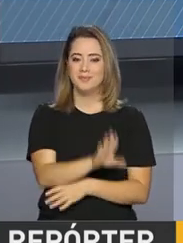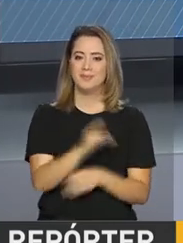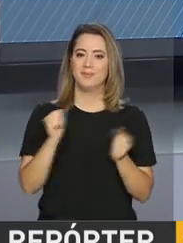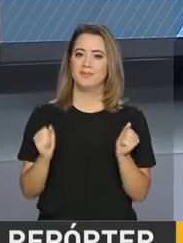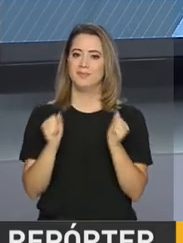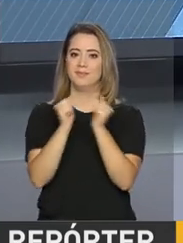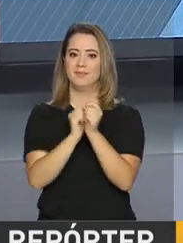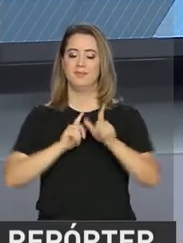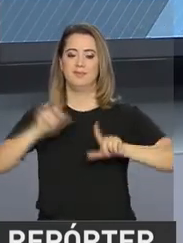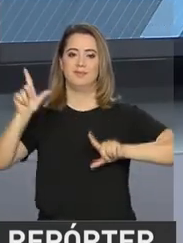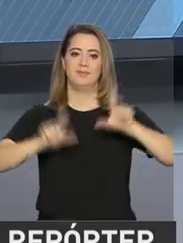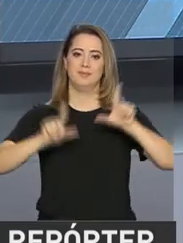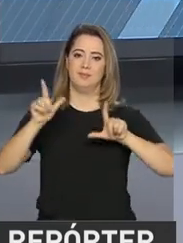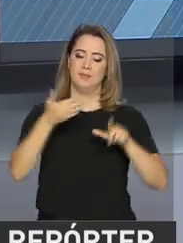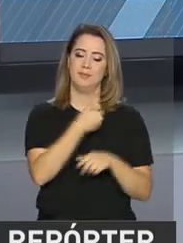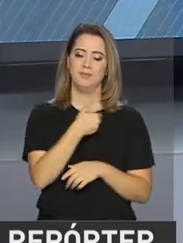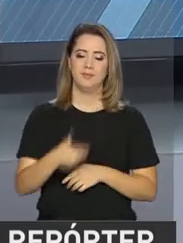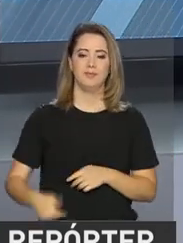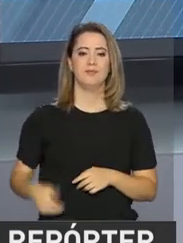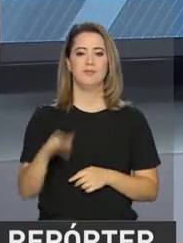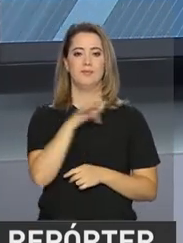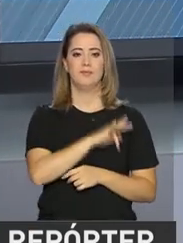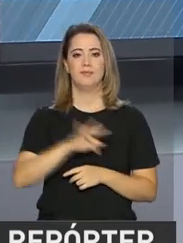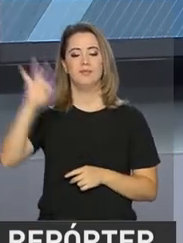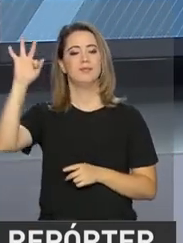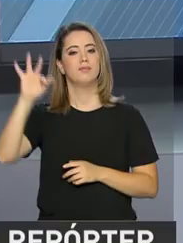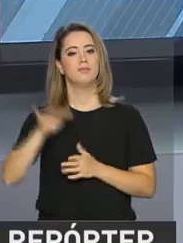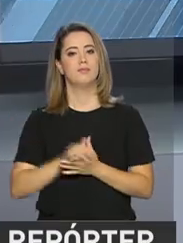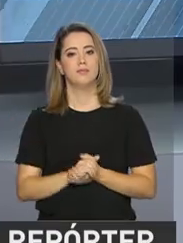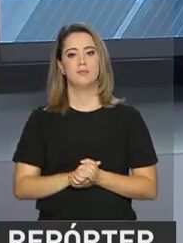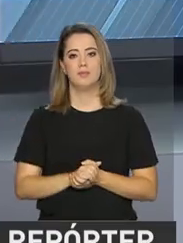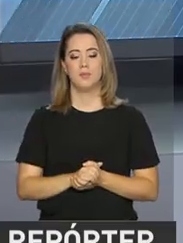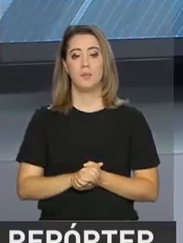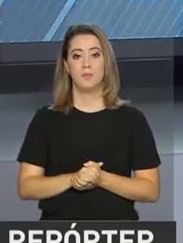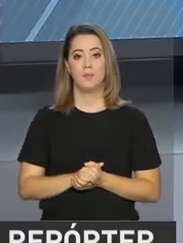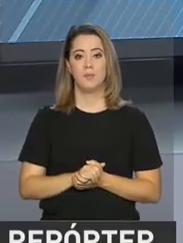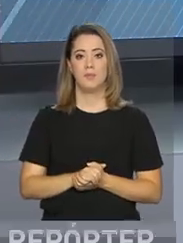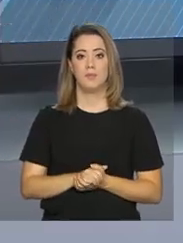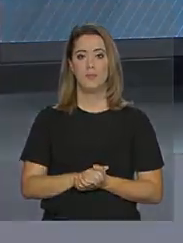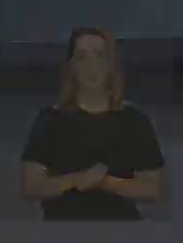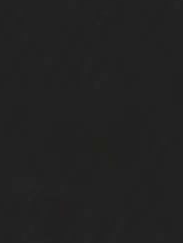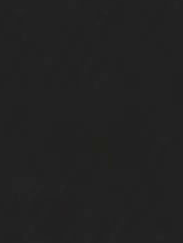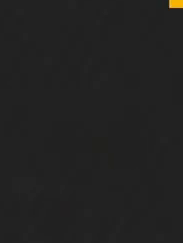pra você continue com a gente aqui na nbr a tv do governo federal